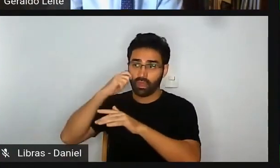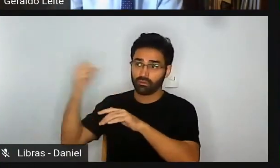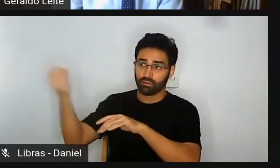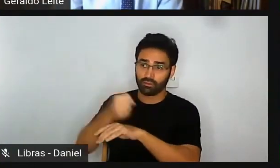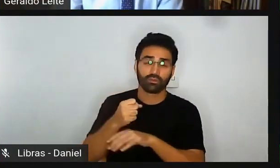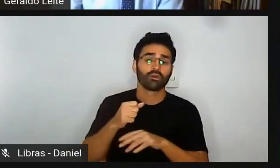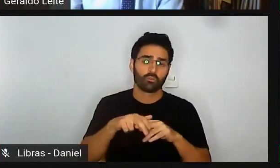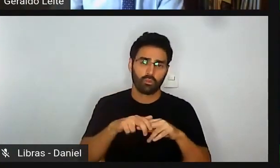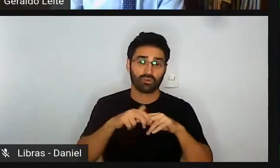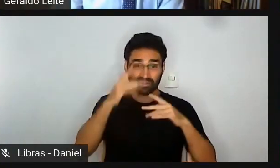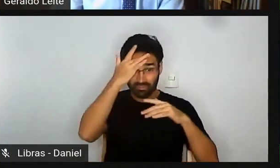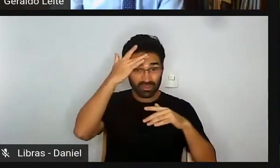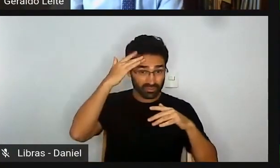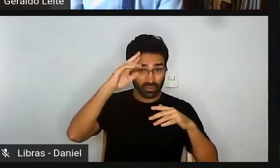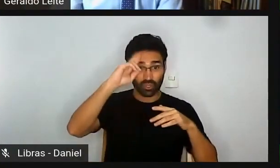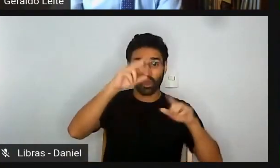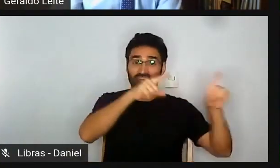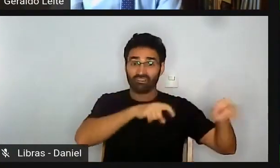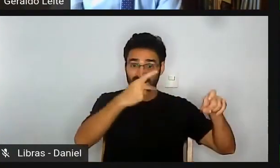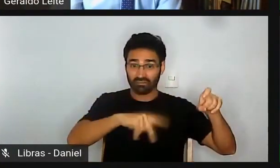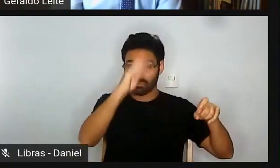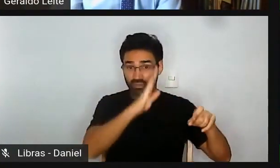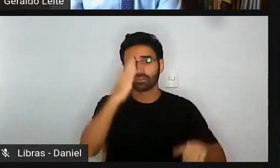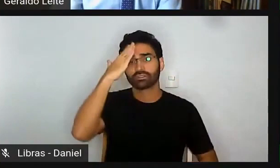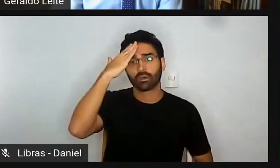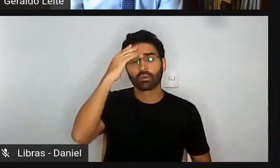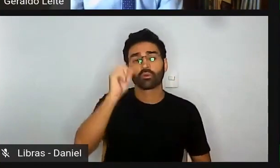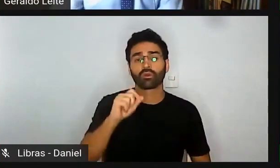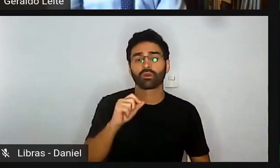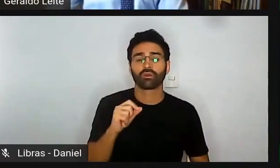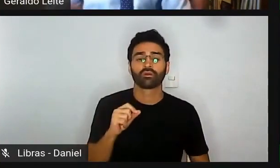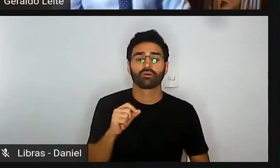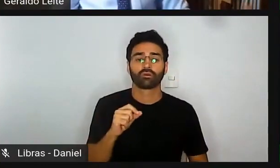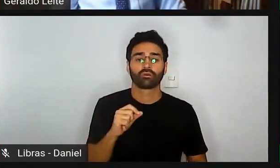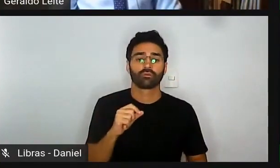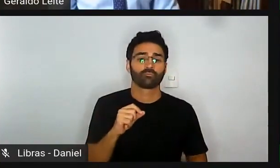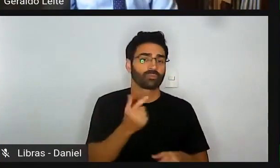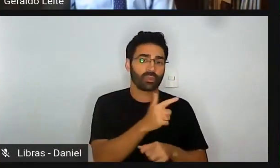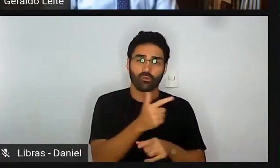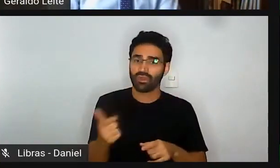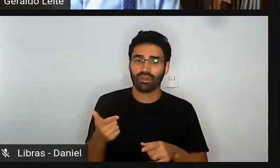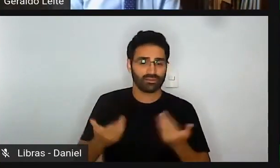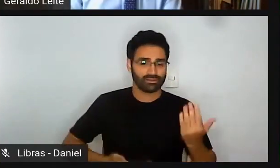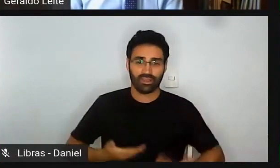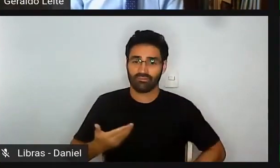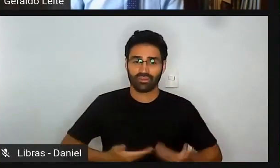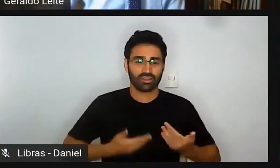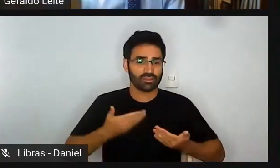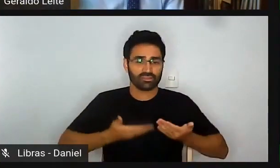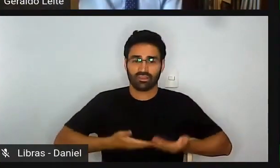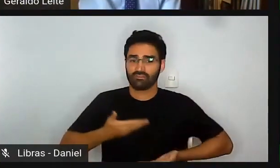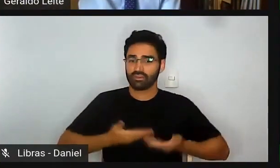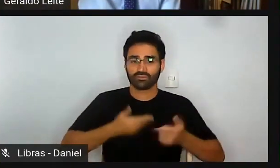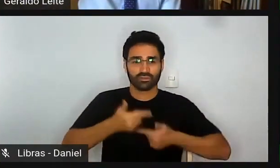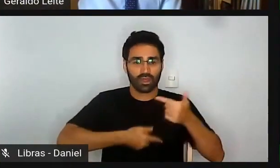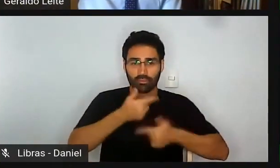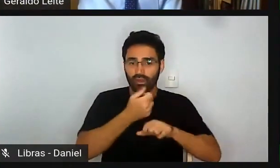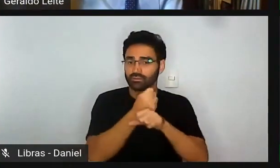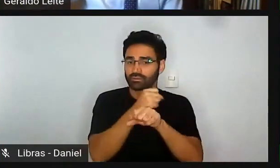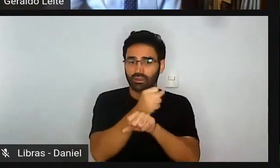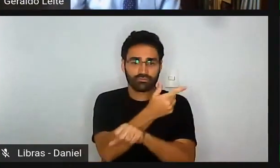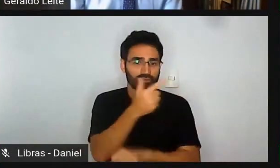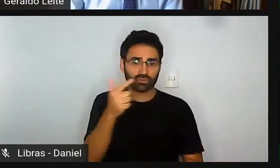tinham consciência de que não haveria em pouco tempo uma disponibilidade maior de mão de obra escrava,